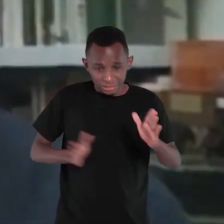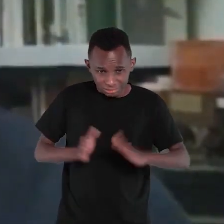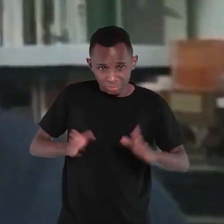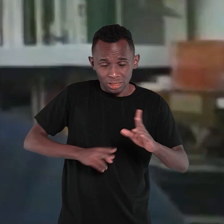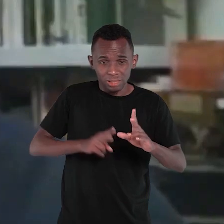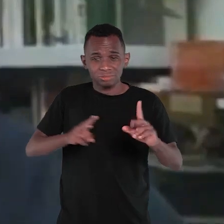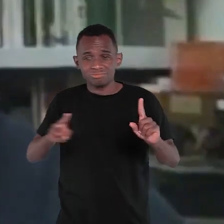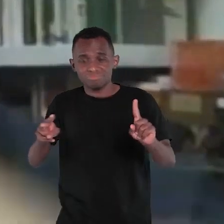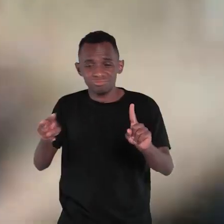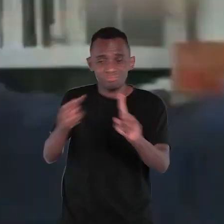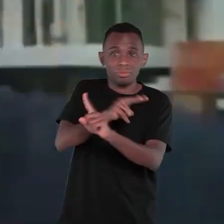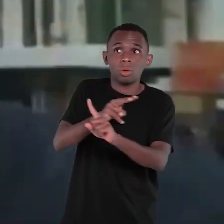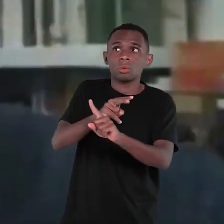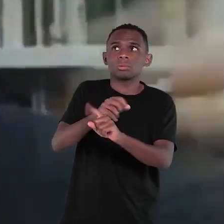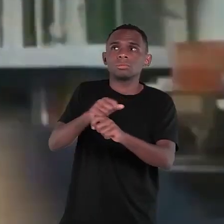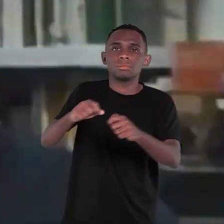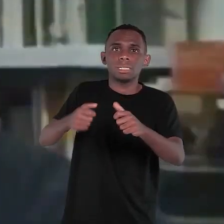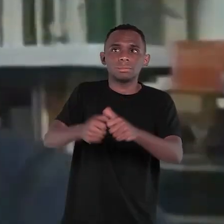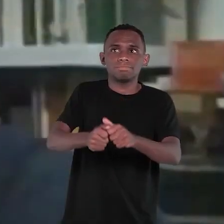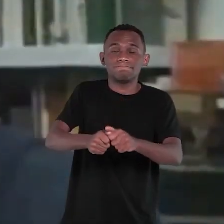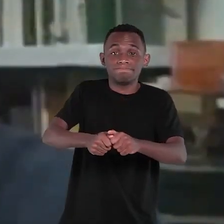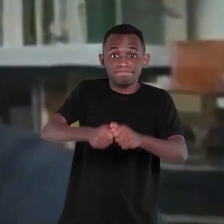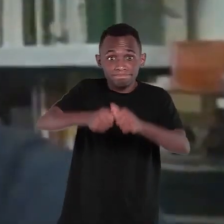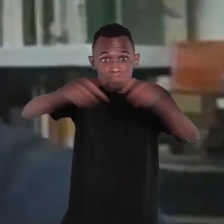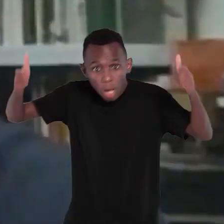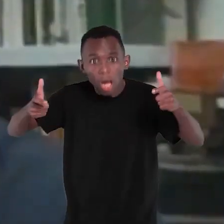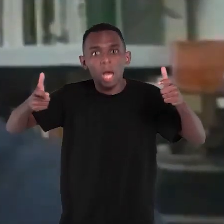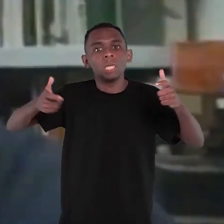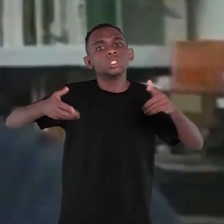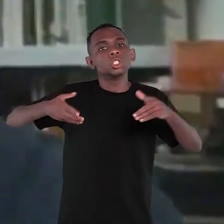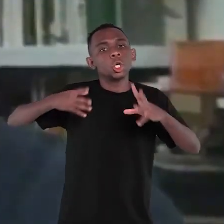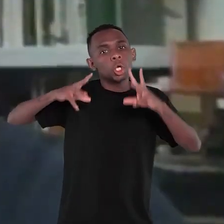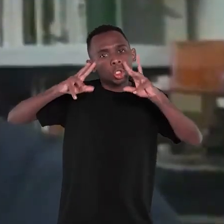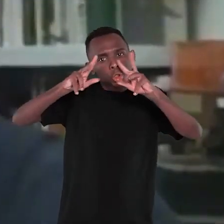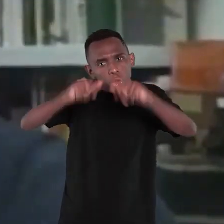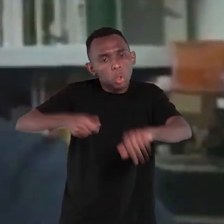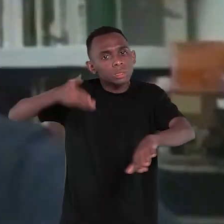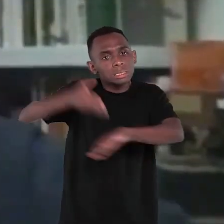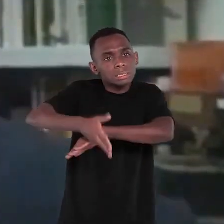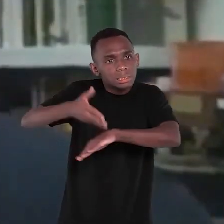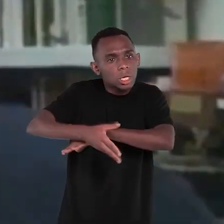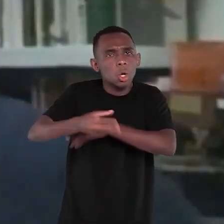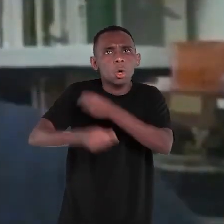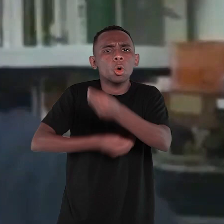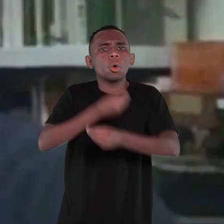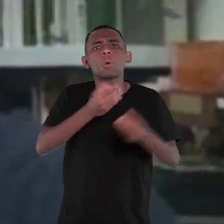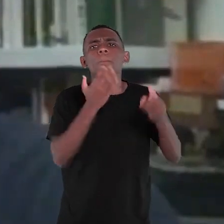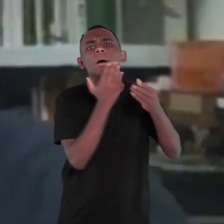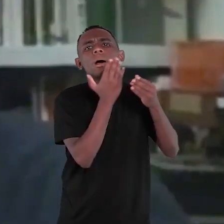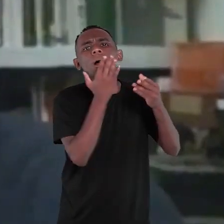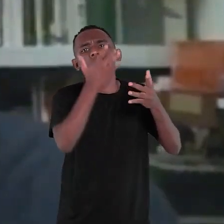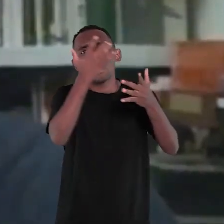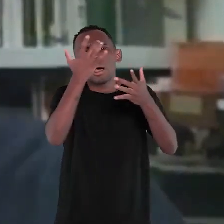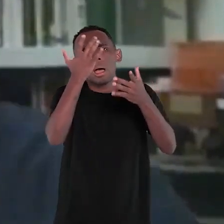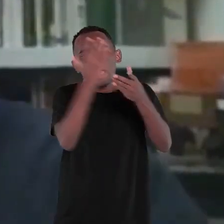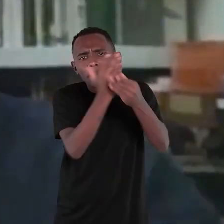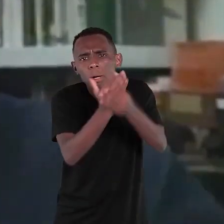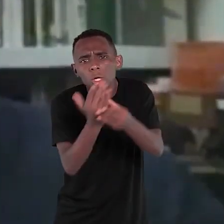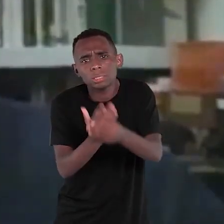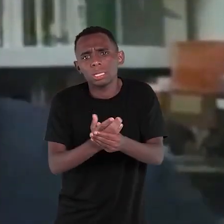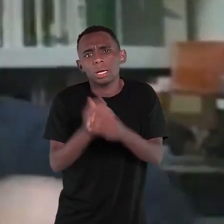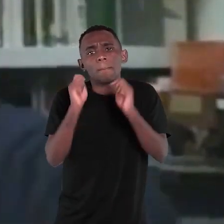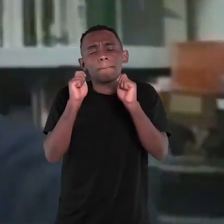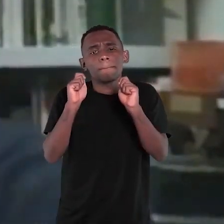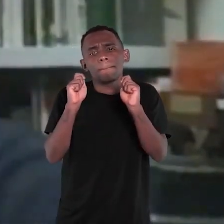de um ponto de vista mais amplo, né? Do ponto de vista do acesso mesmo, quer dizer, como é que uma biblioteca pode